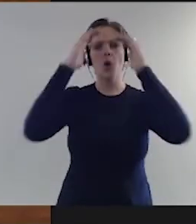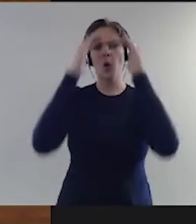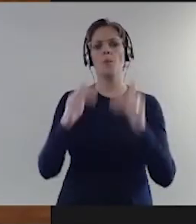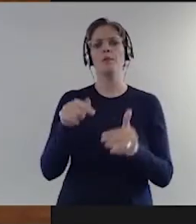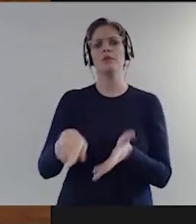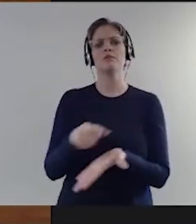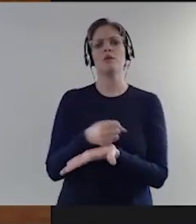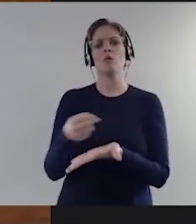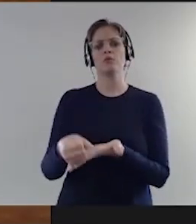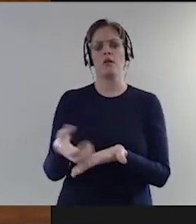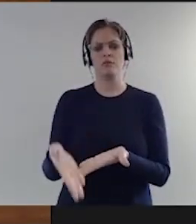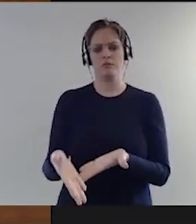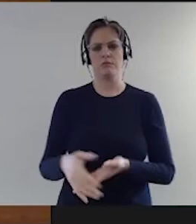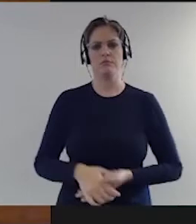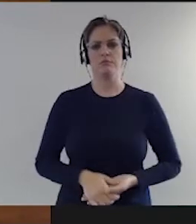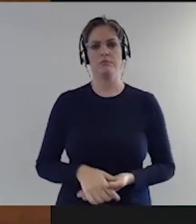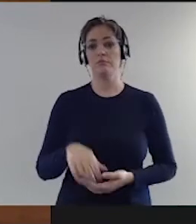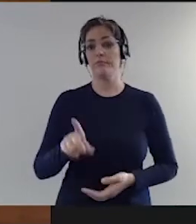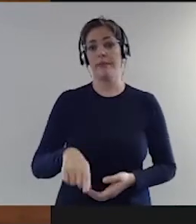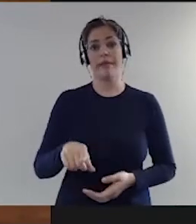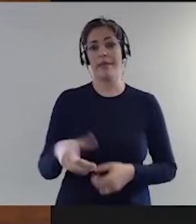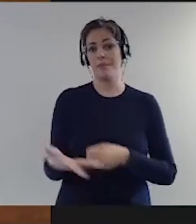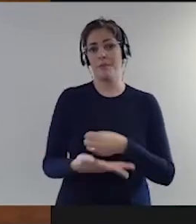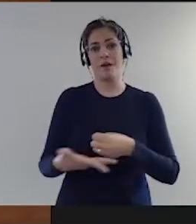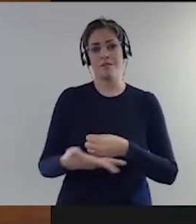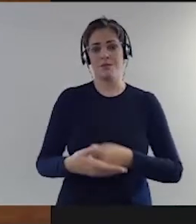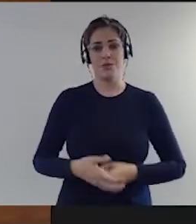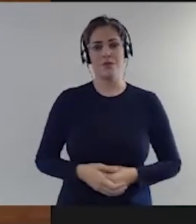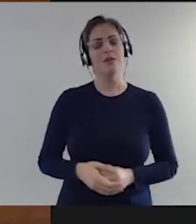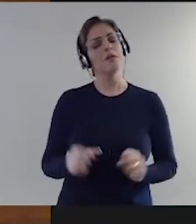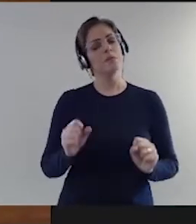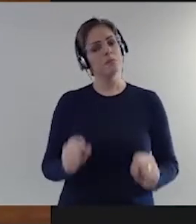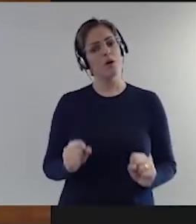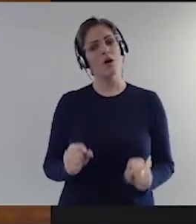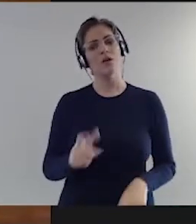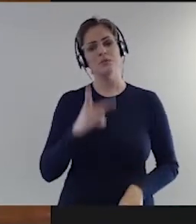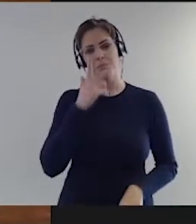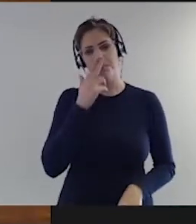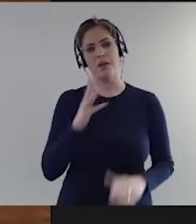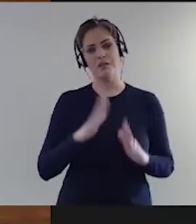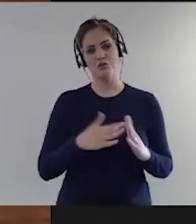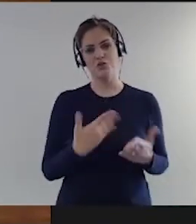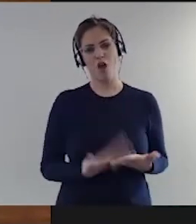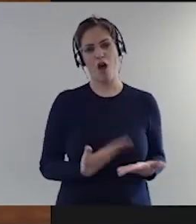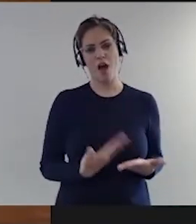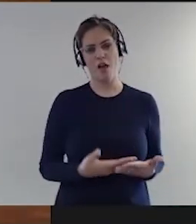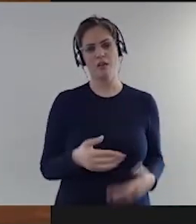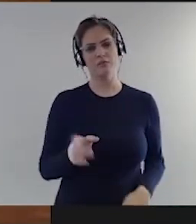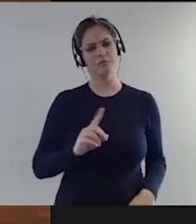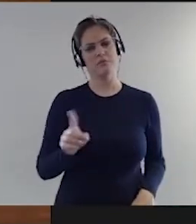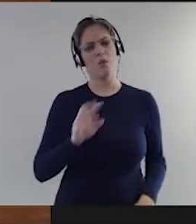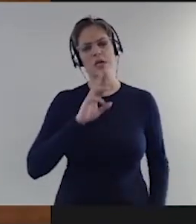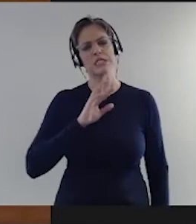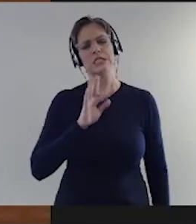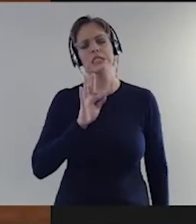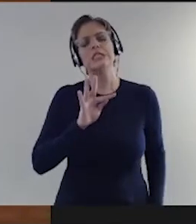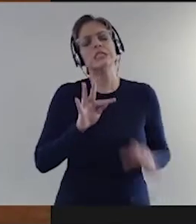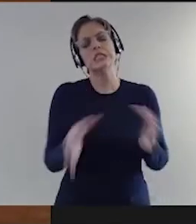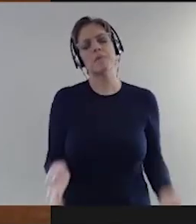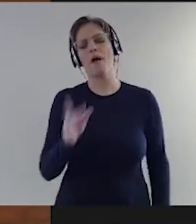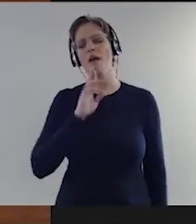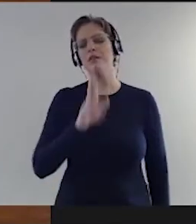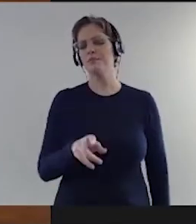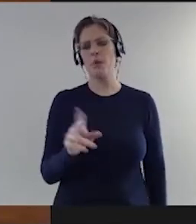foi contratado? Questão fundamental e que pode parecer escolar, mas ela não é de simples resposta.